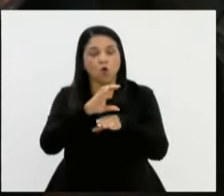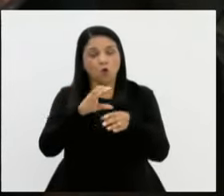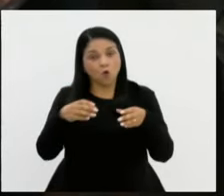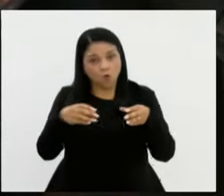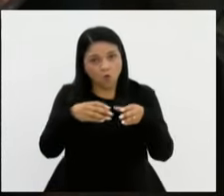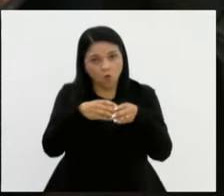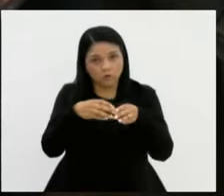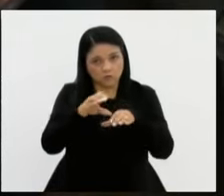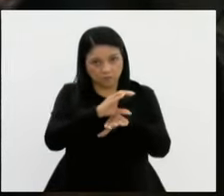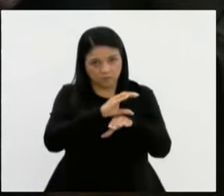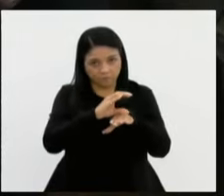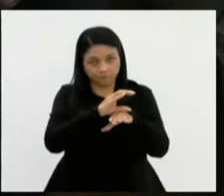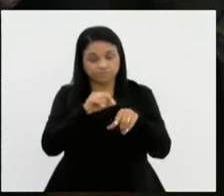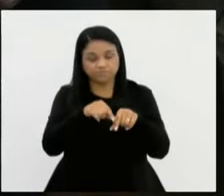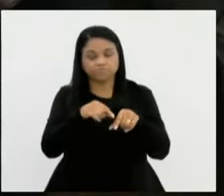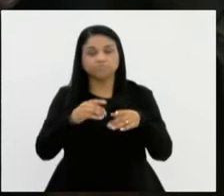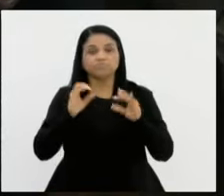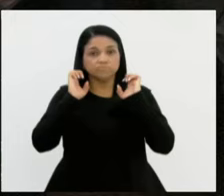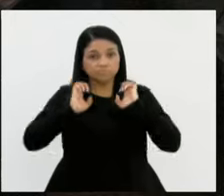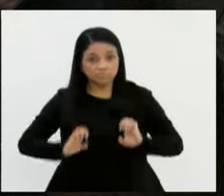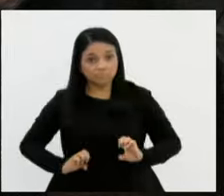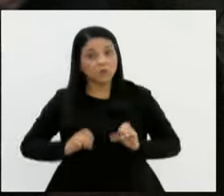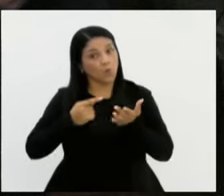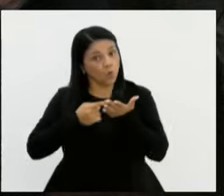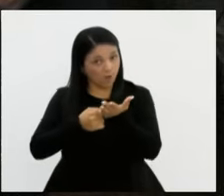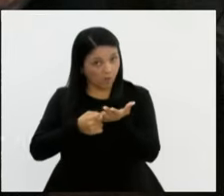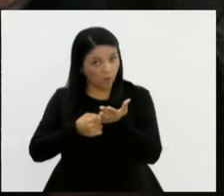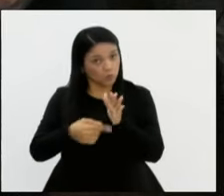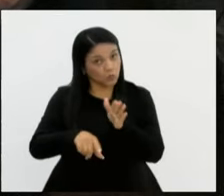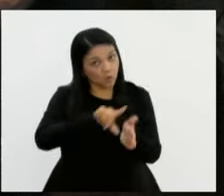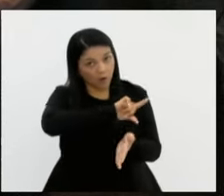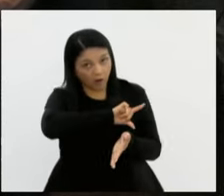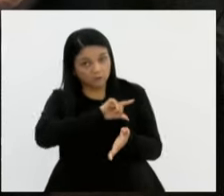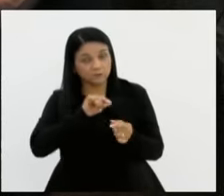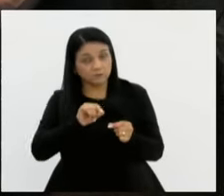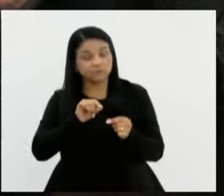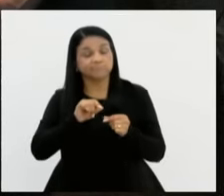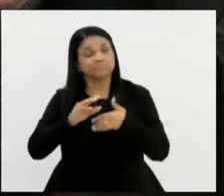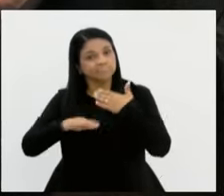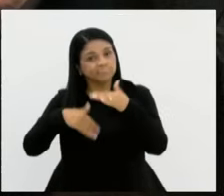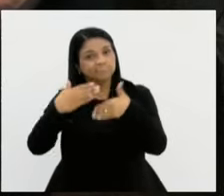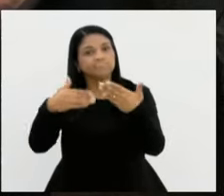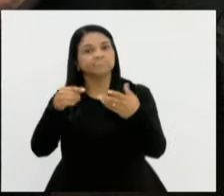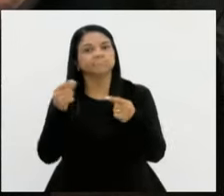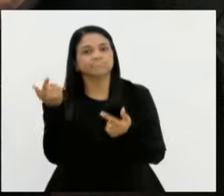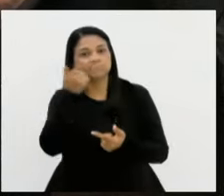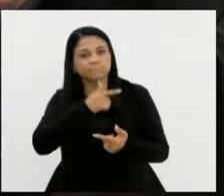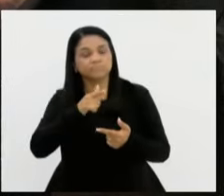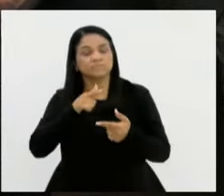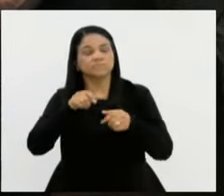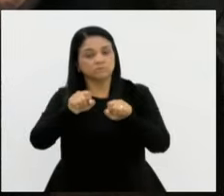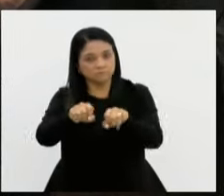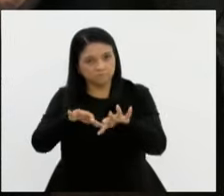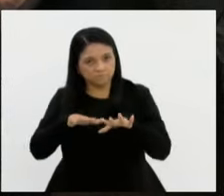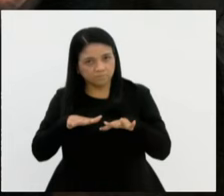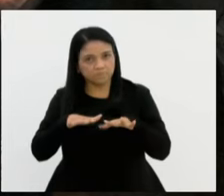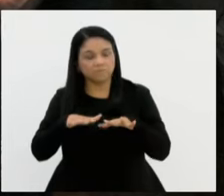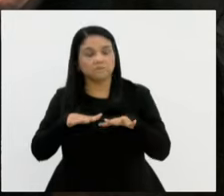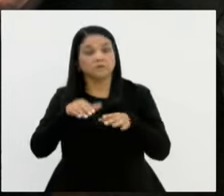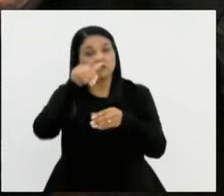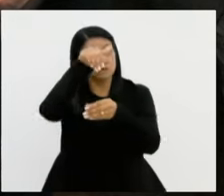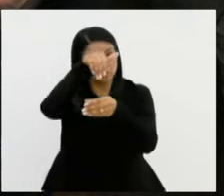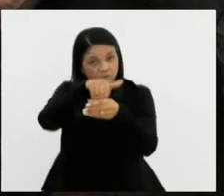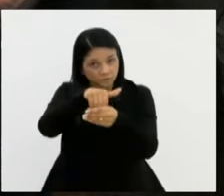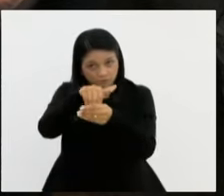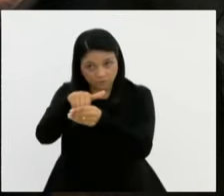há pleno acordo em relação a isso e foi um avanço dentro da linha do Parlamento julgar os seus.